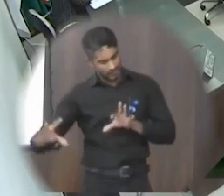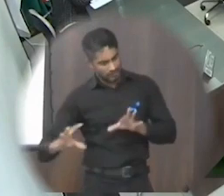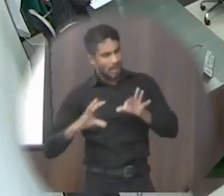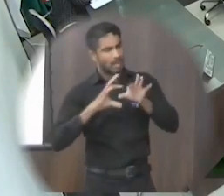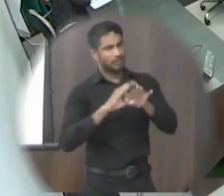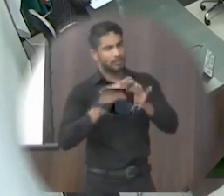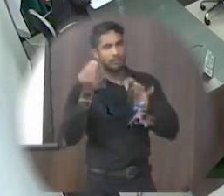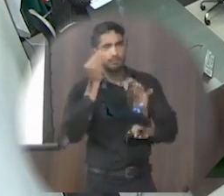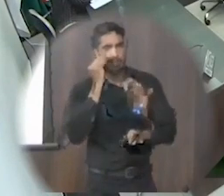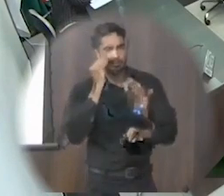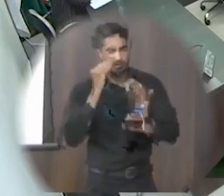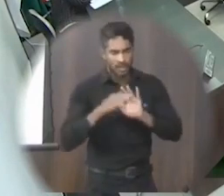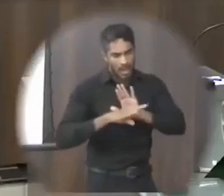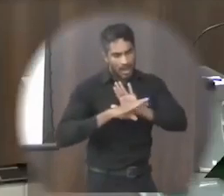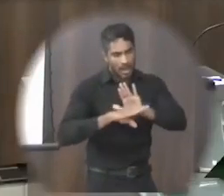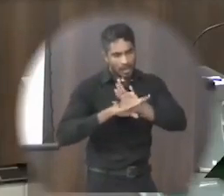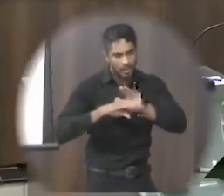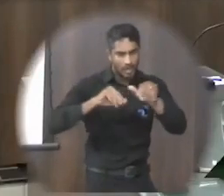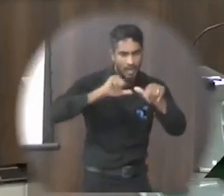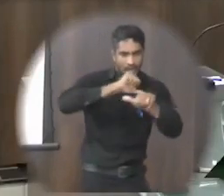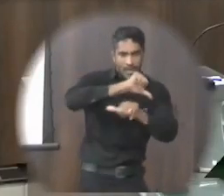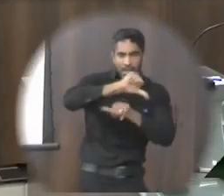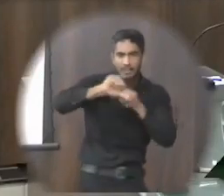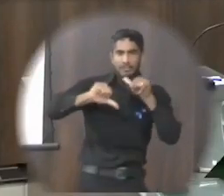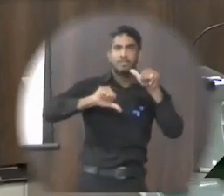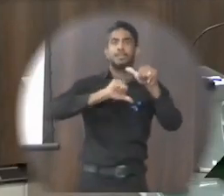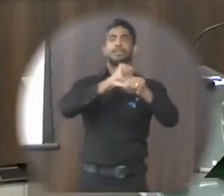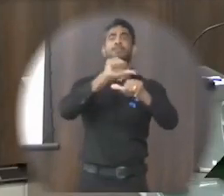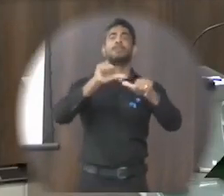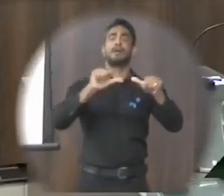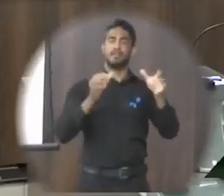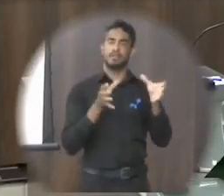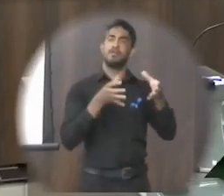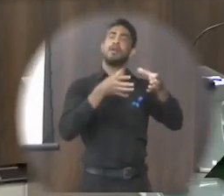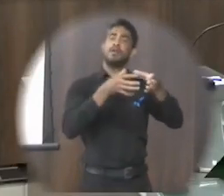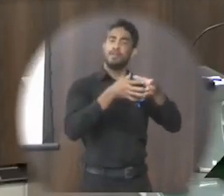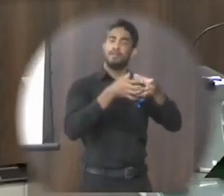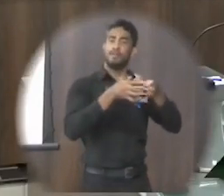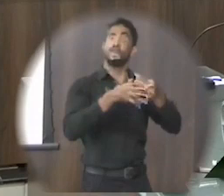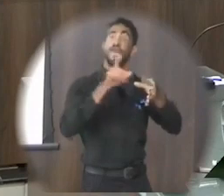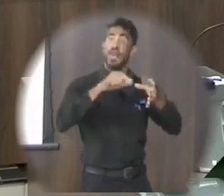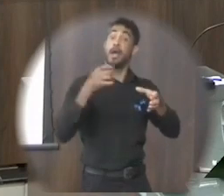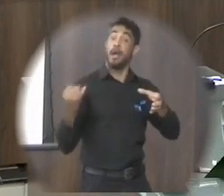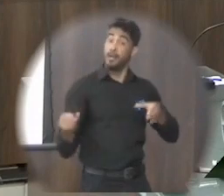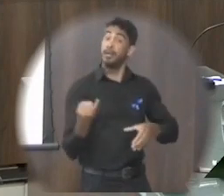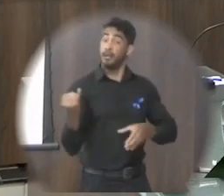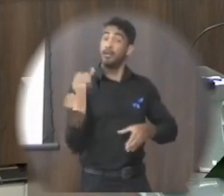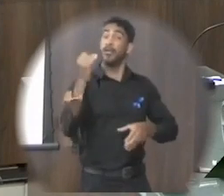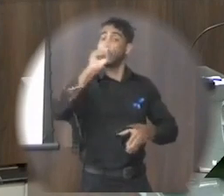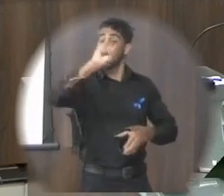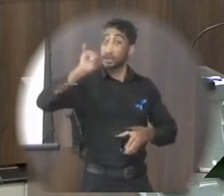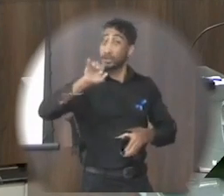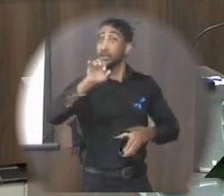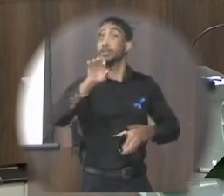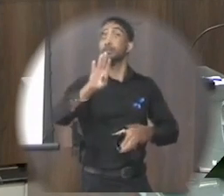tentar ajudar na transformação do comando, né? Obrigado. Que é muito importante para Janaúba,